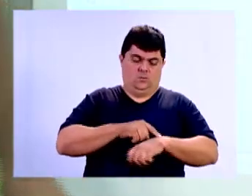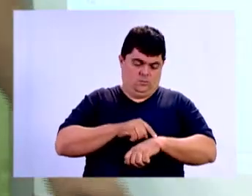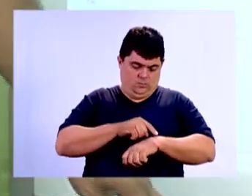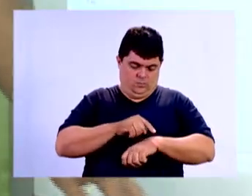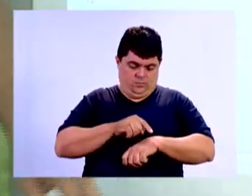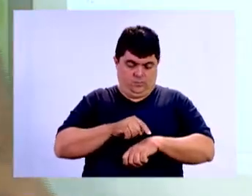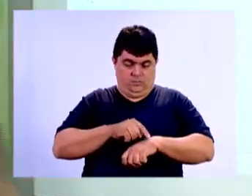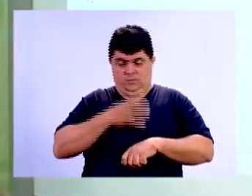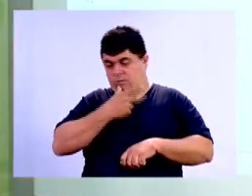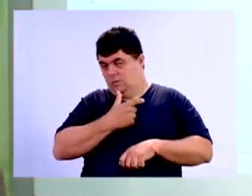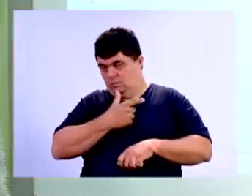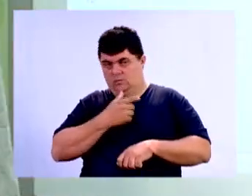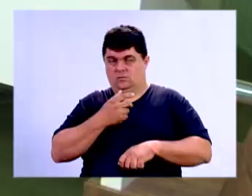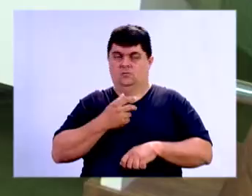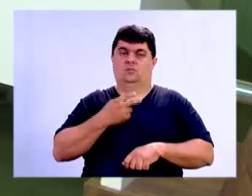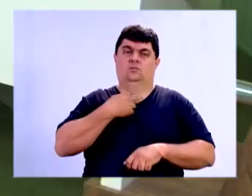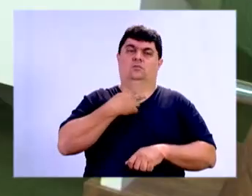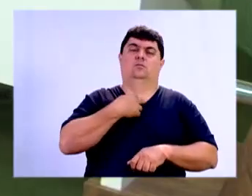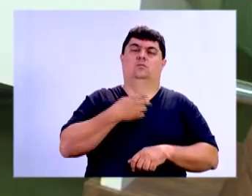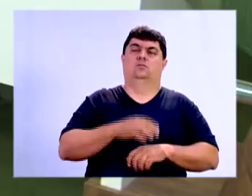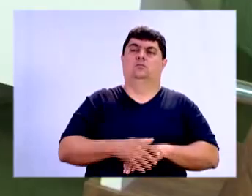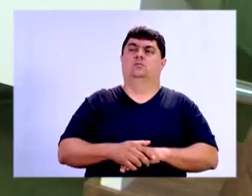diferença entre a vida e morte, né?